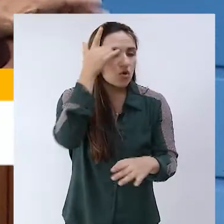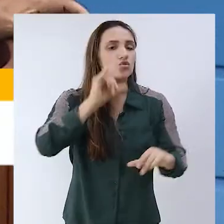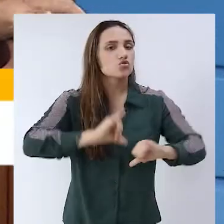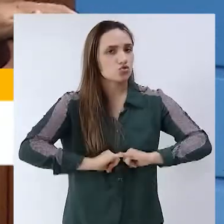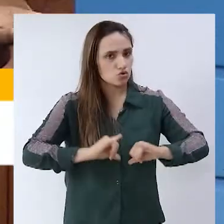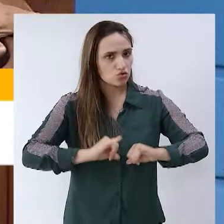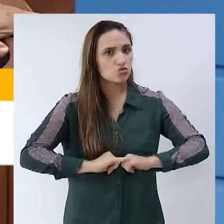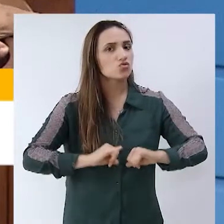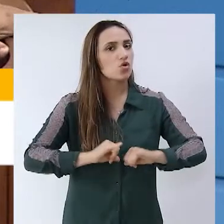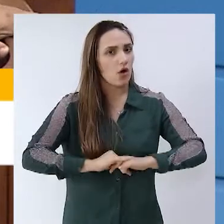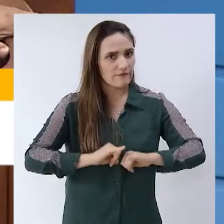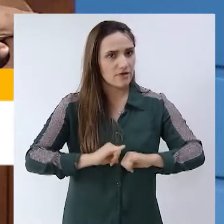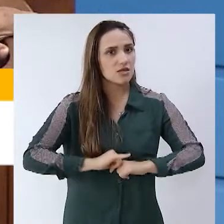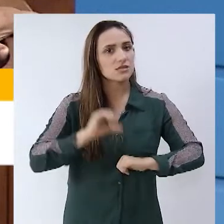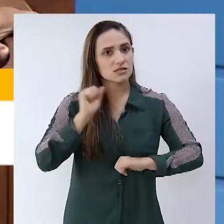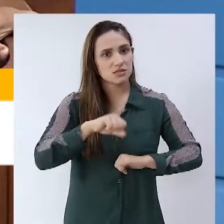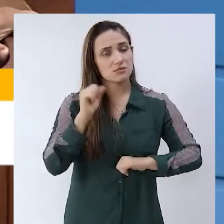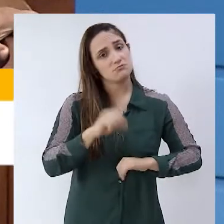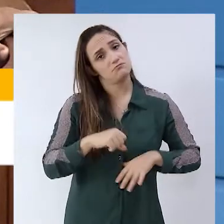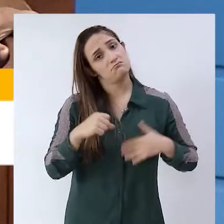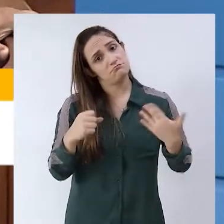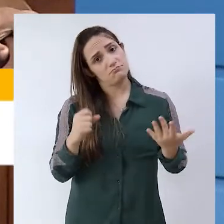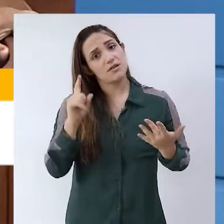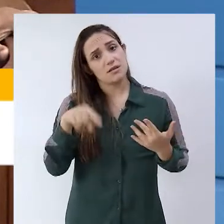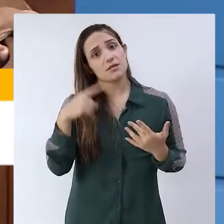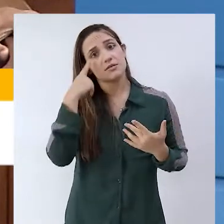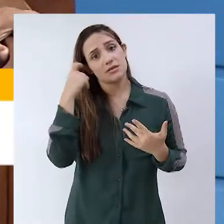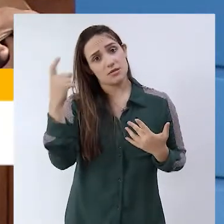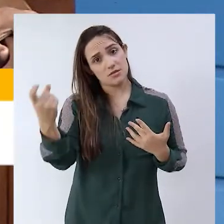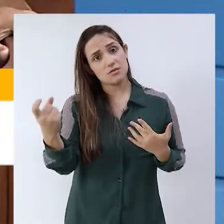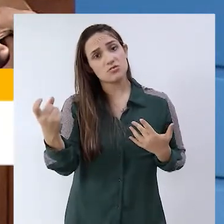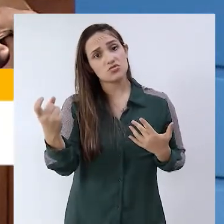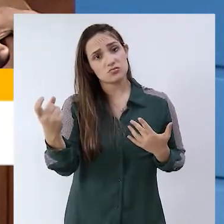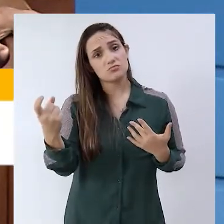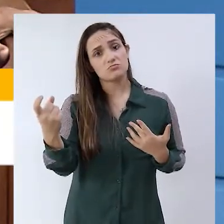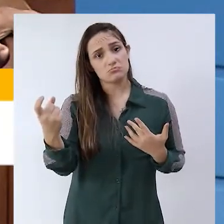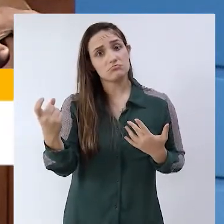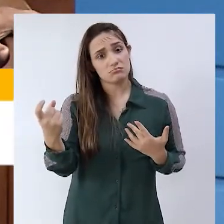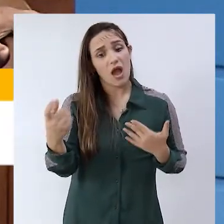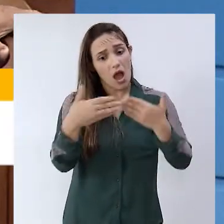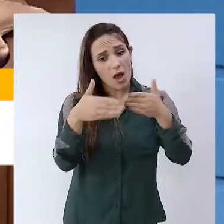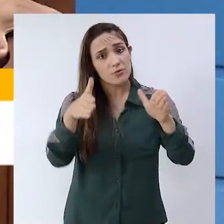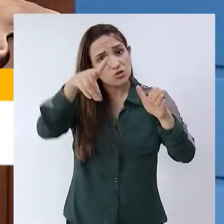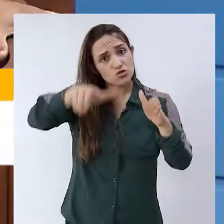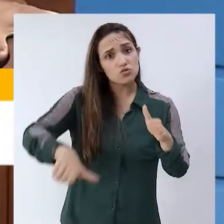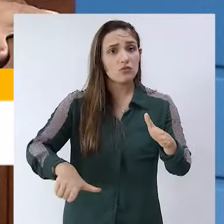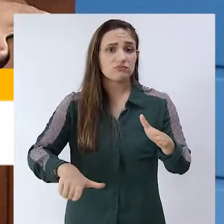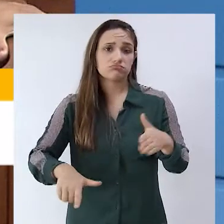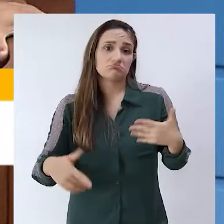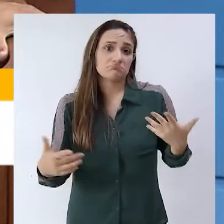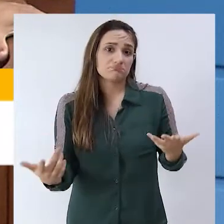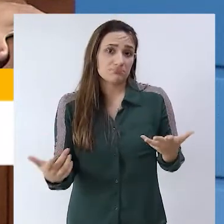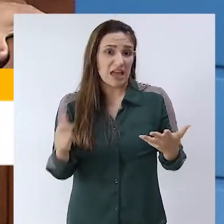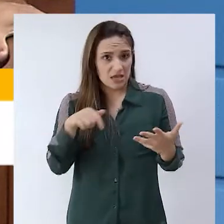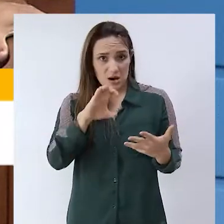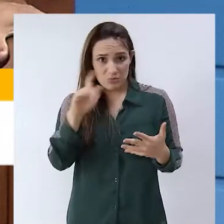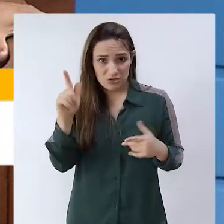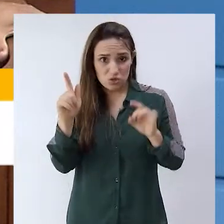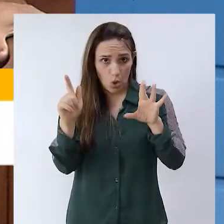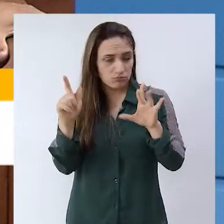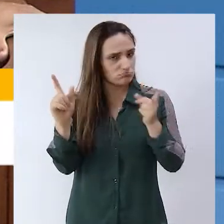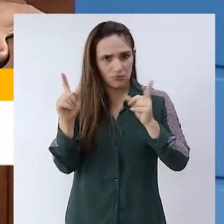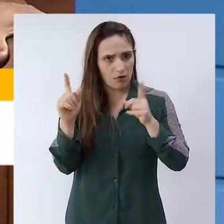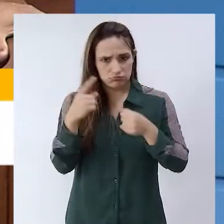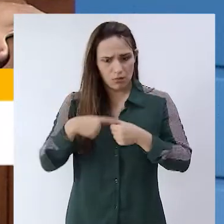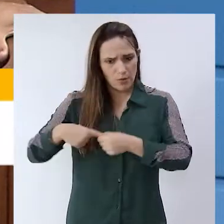pessoas que estão nessa situação de penúria. Seria interessante que nós pudéssemos ter essa iniciativa, não só aqui